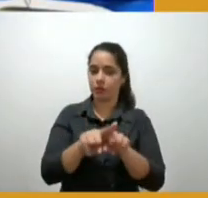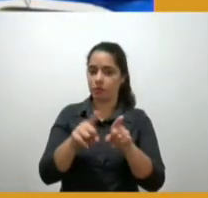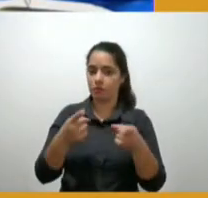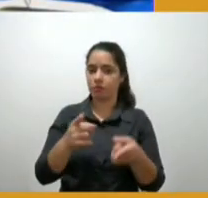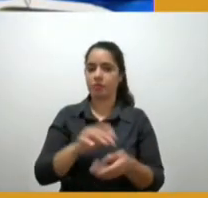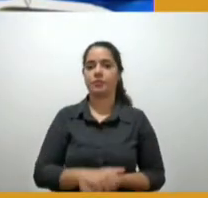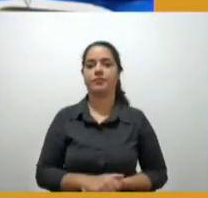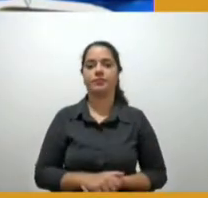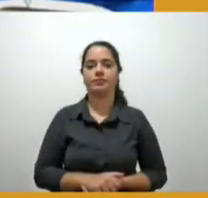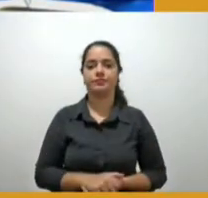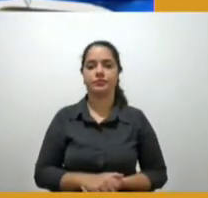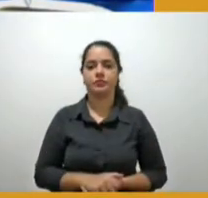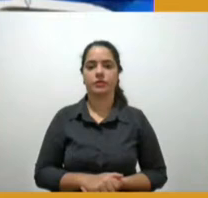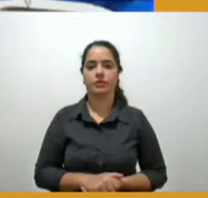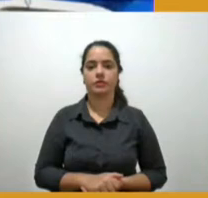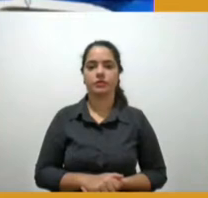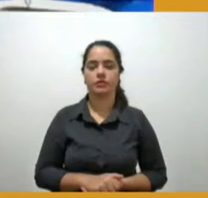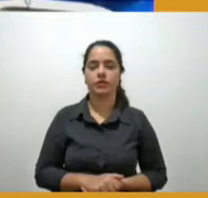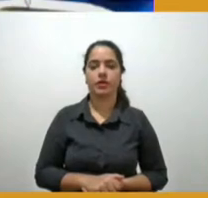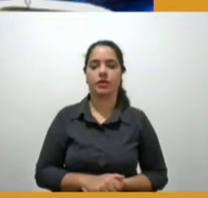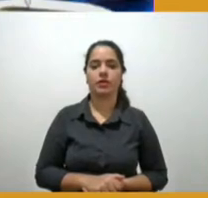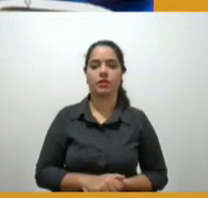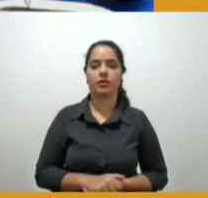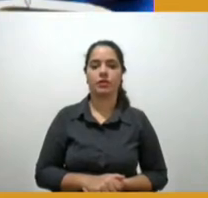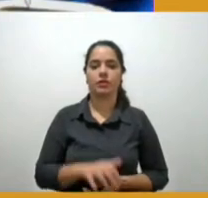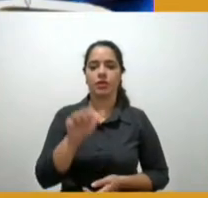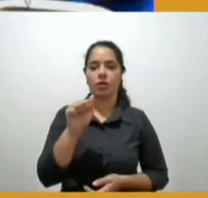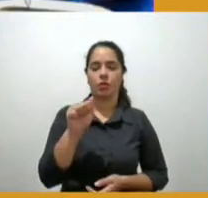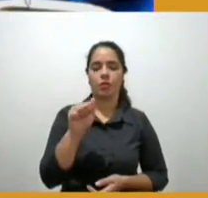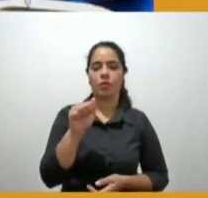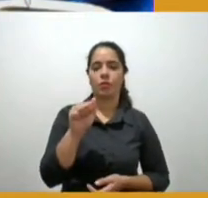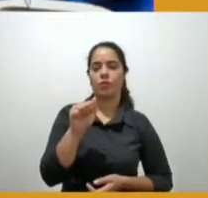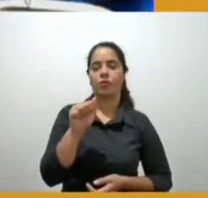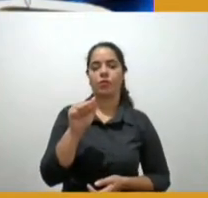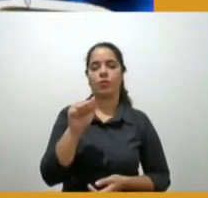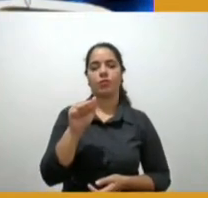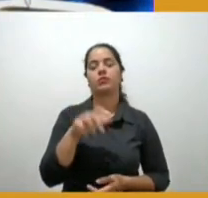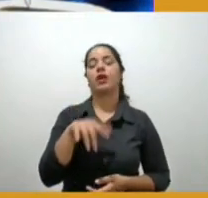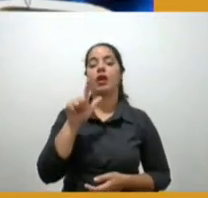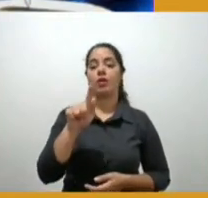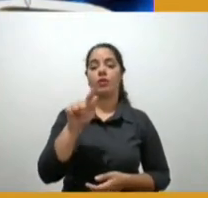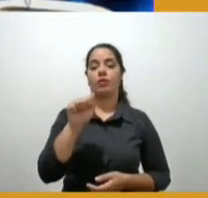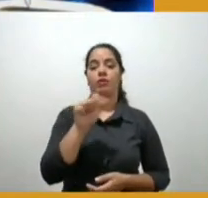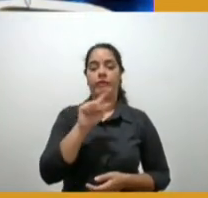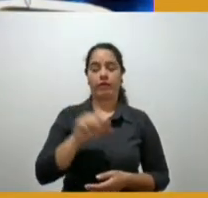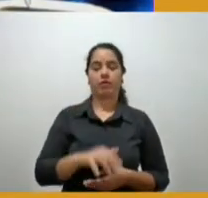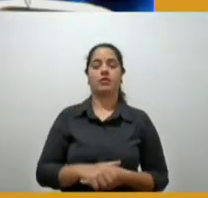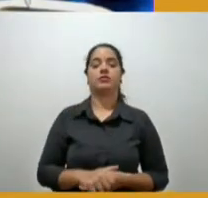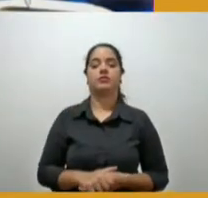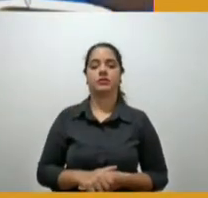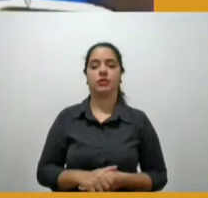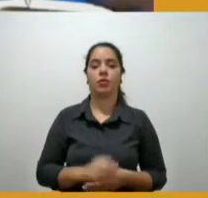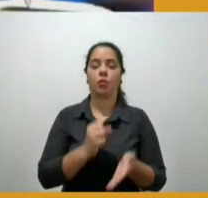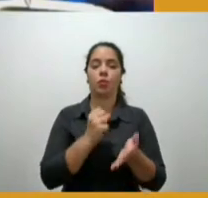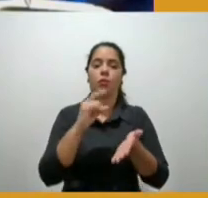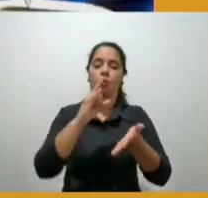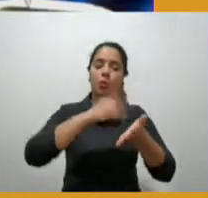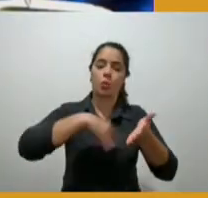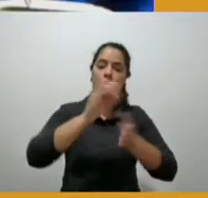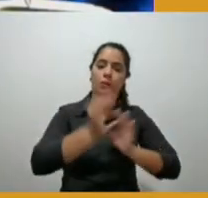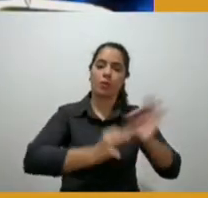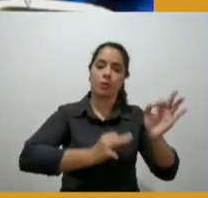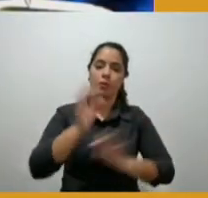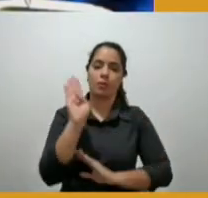da ESGás. Nós estamos já com o documento sendo assinado com o BNDES, para a gente poder ter a modelagem definida